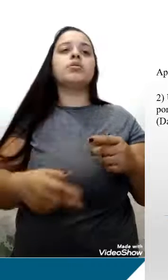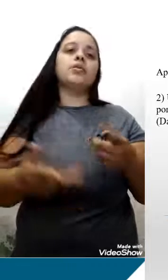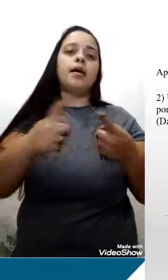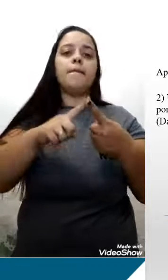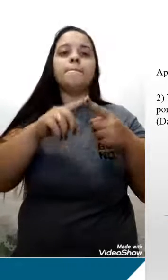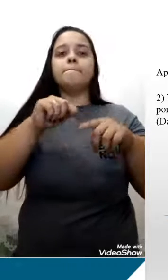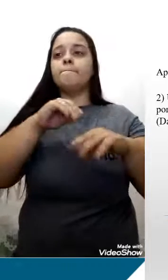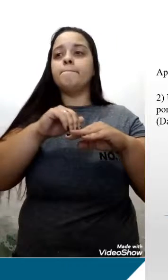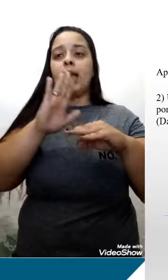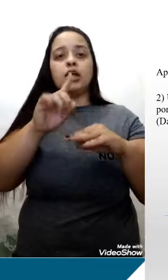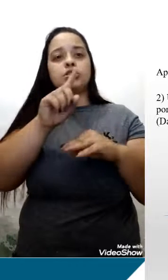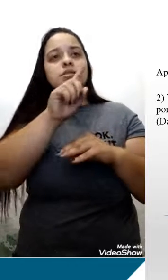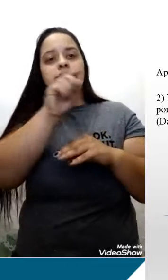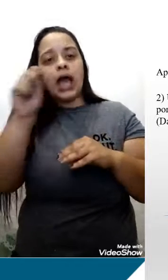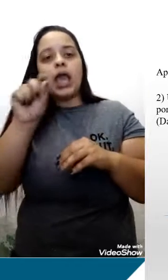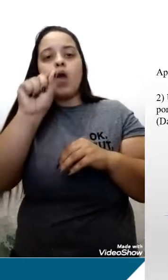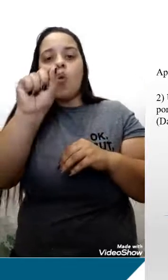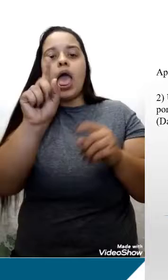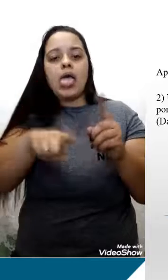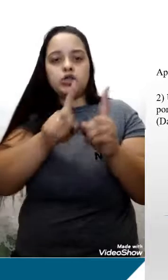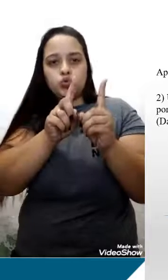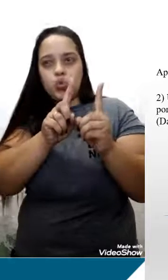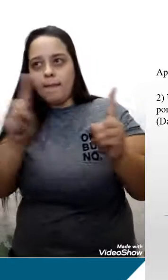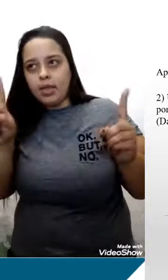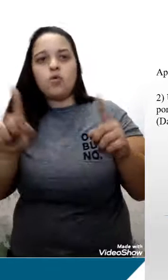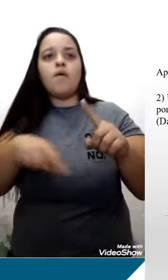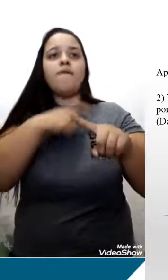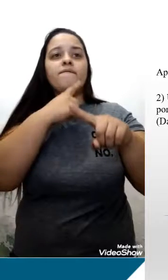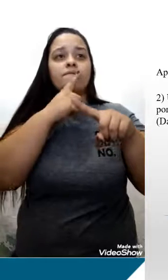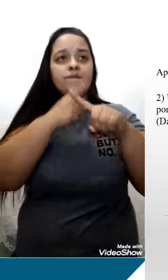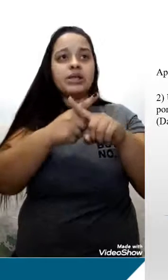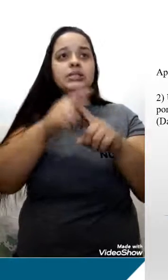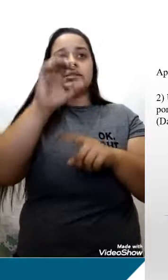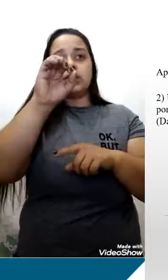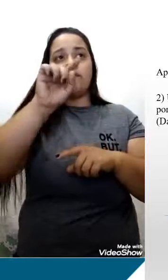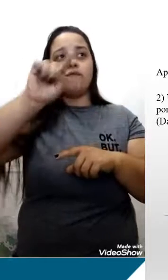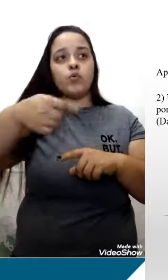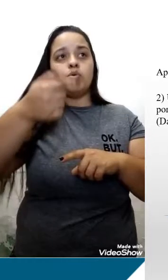força, vezes 100, que é o valor do deslocamento, vezes